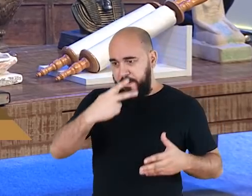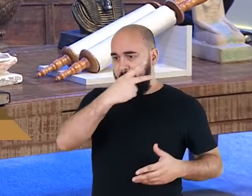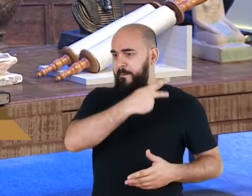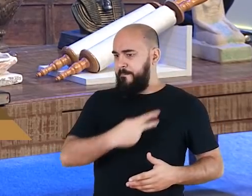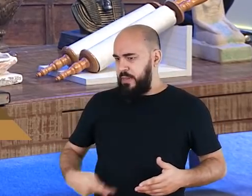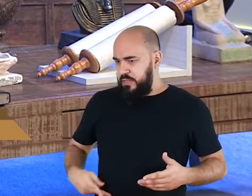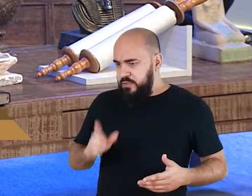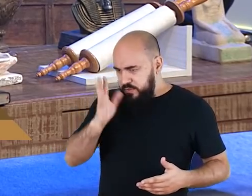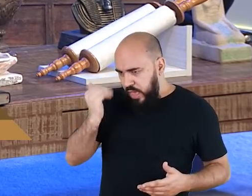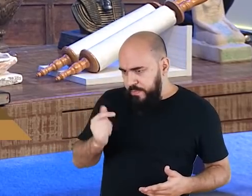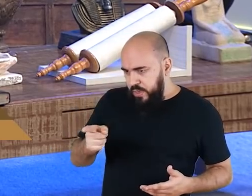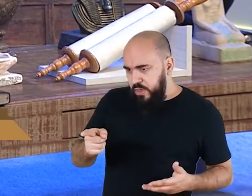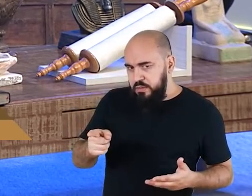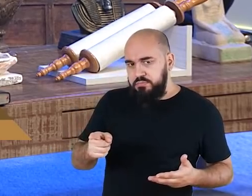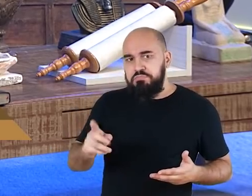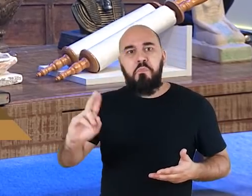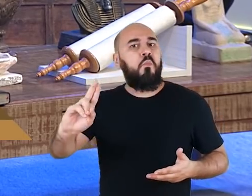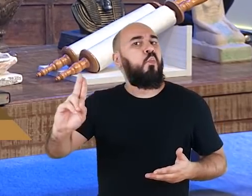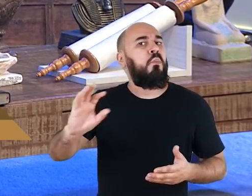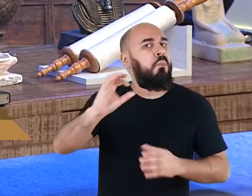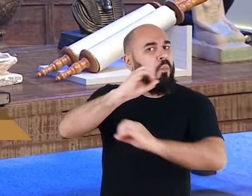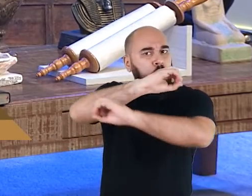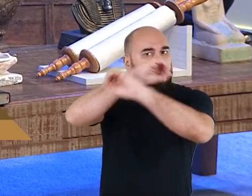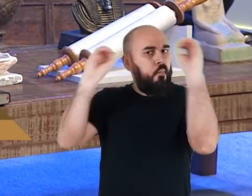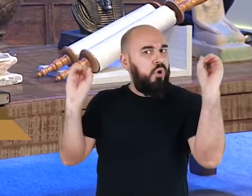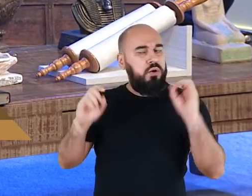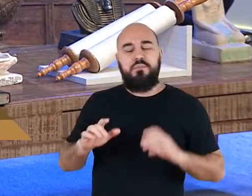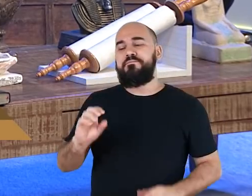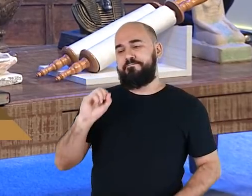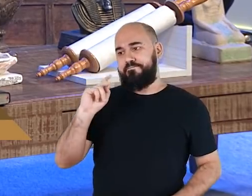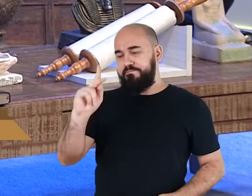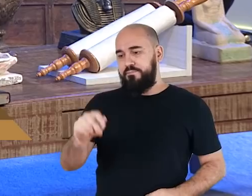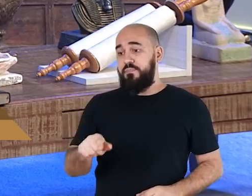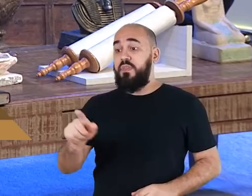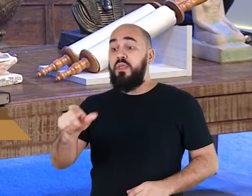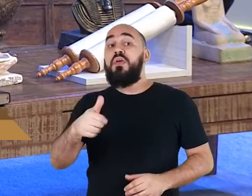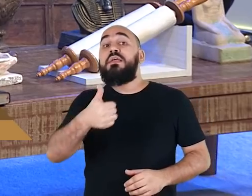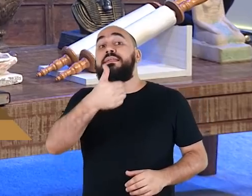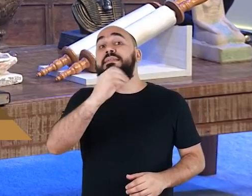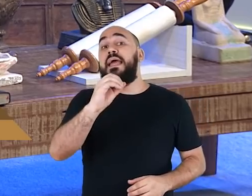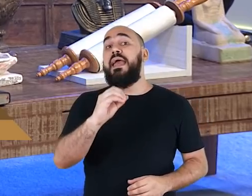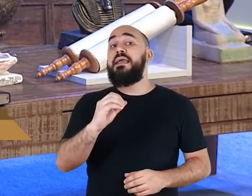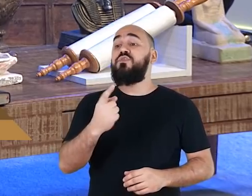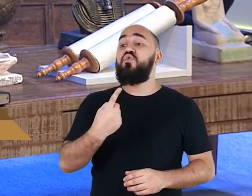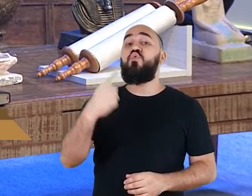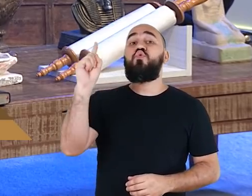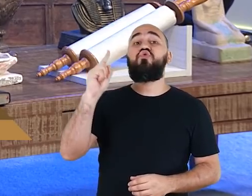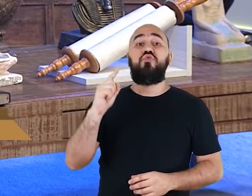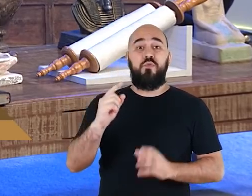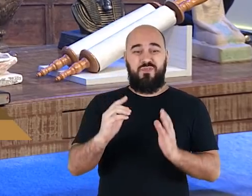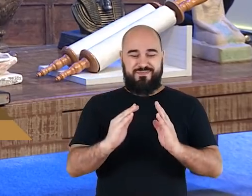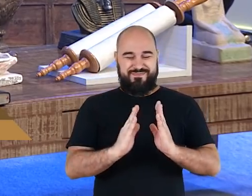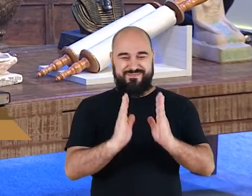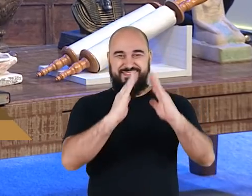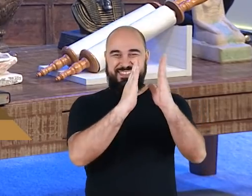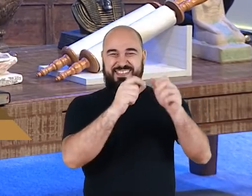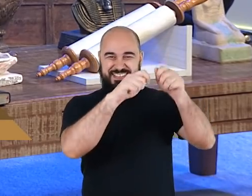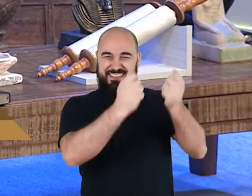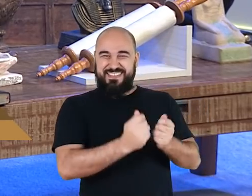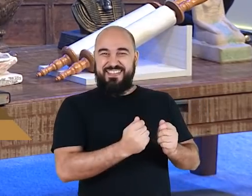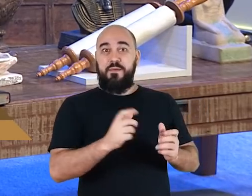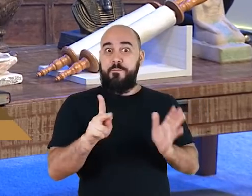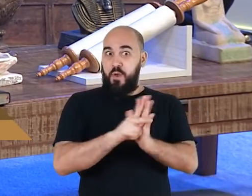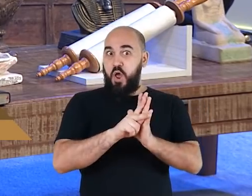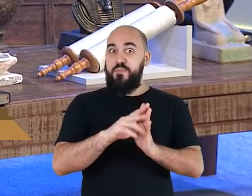o professor continuou, então digam para mim pelo menos o nome dos 10 últimos ganhadores do prêmio Oscar, aqueles que ganharam